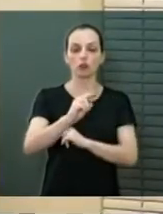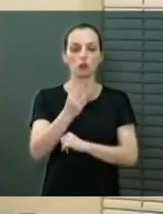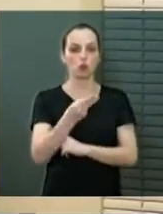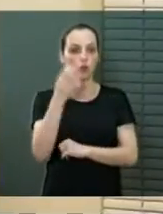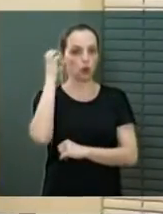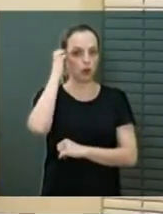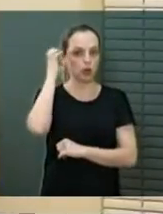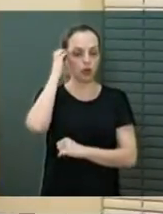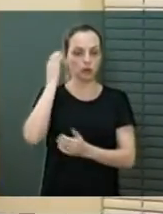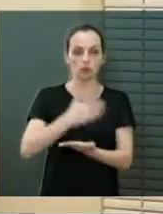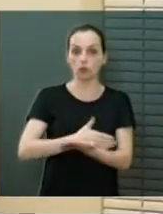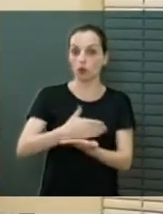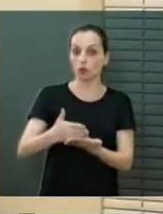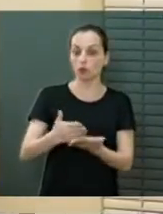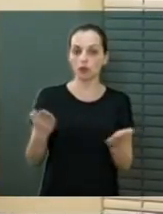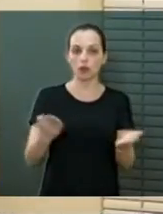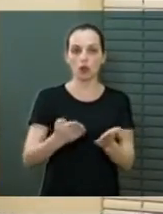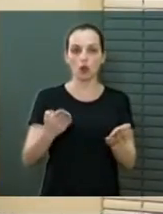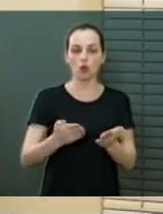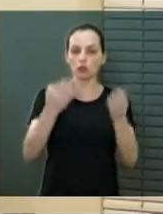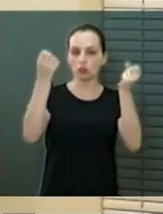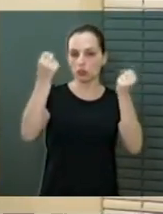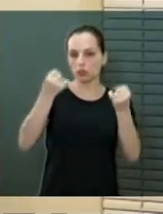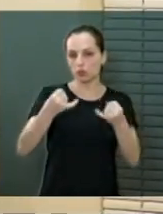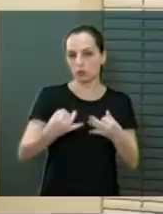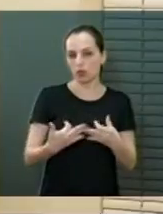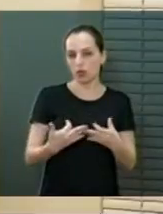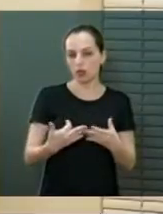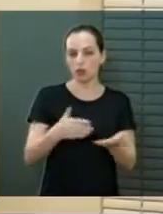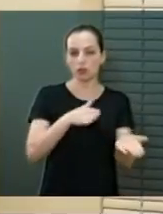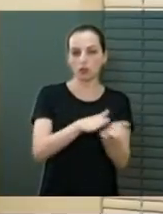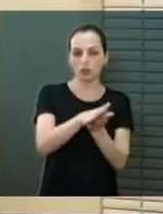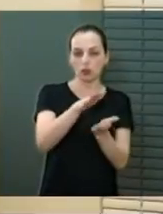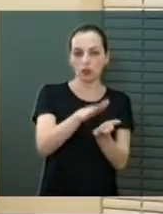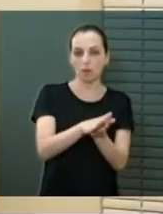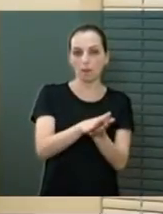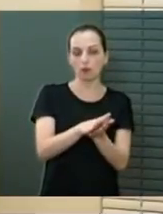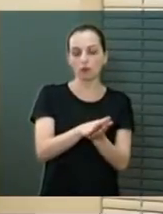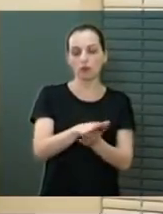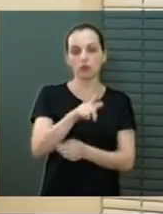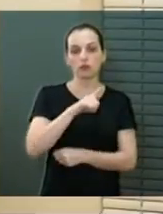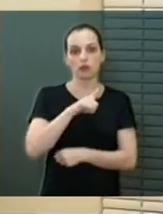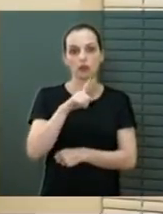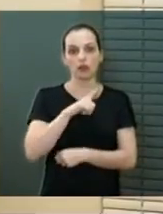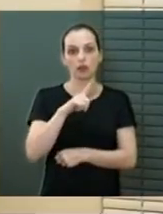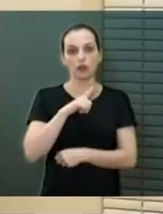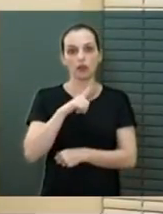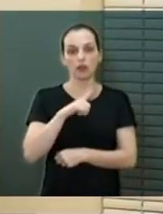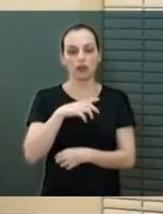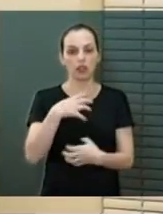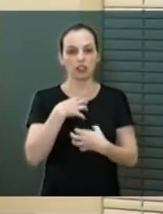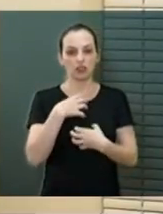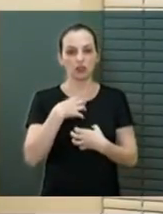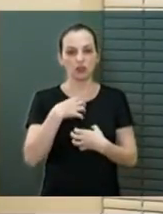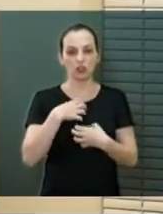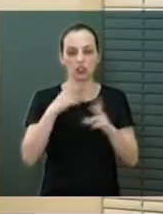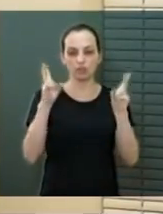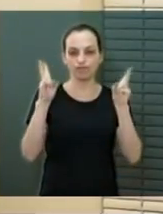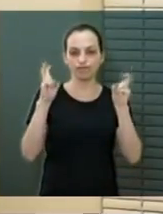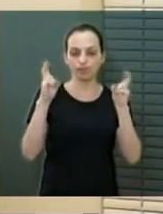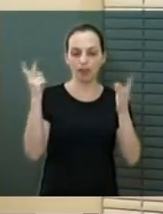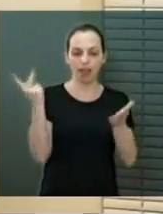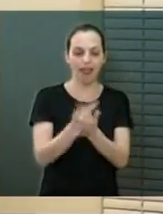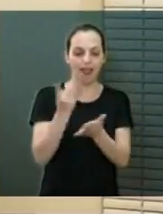Eu começo o meu pequeno expediente de hoje falando sobre algumas multas que estão sendo dadas de forma, entre aspas,